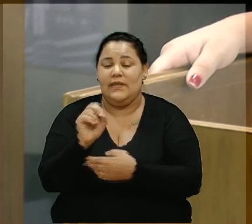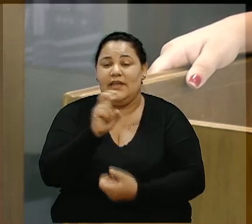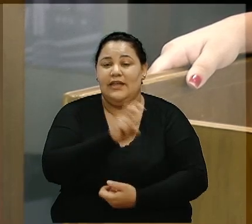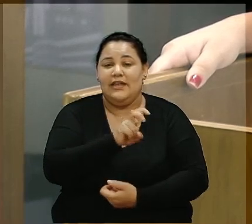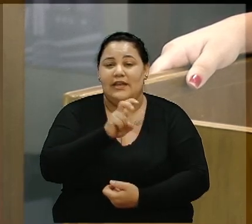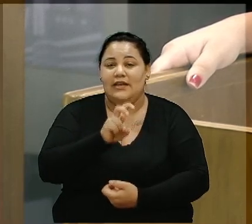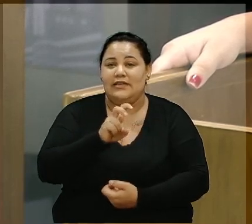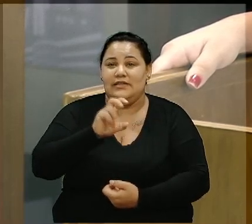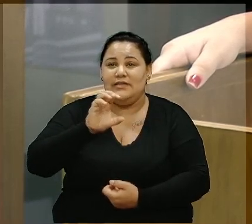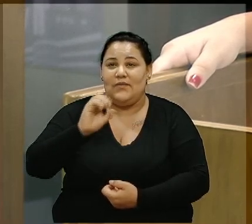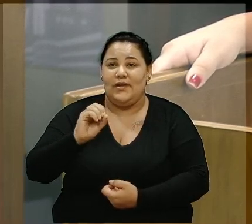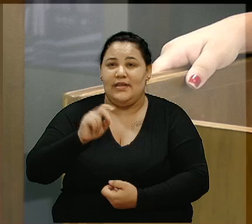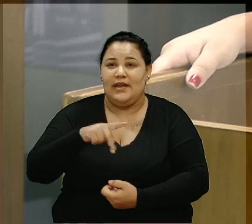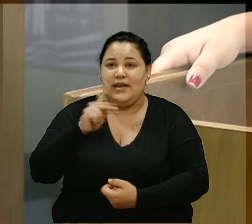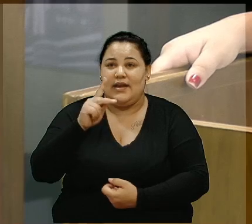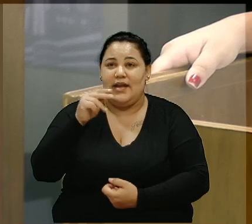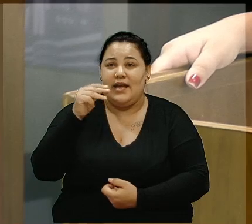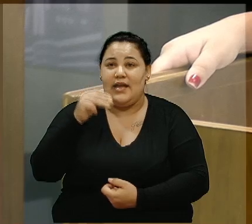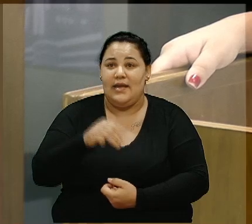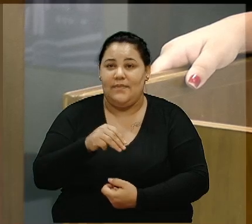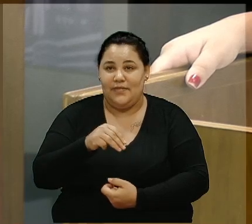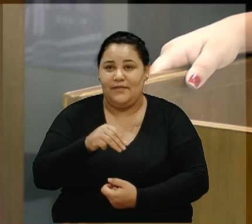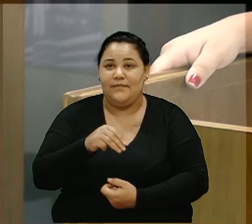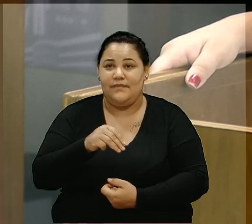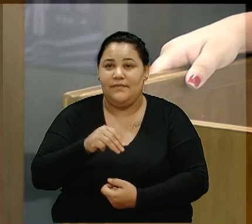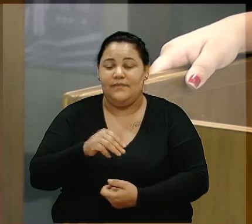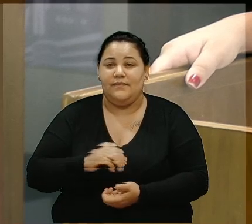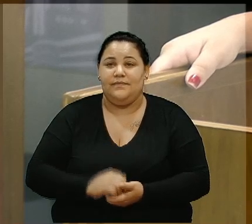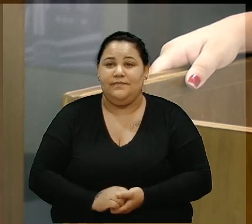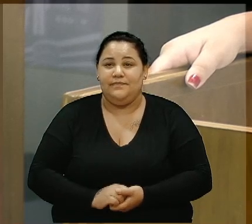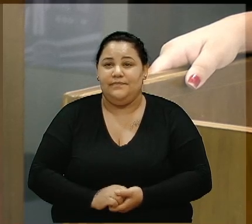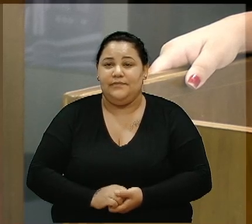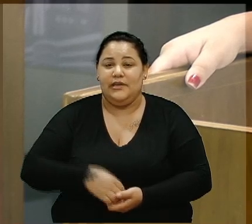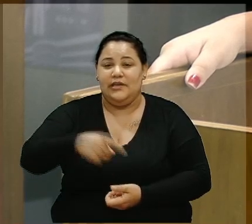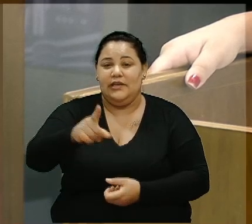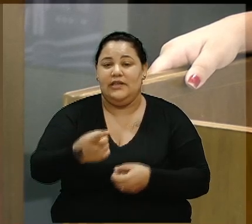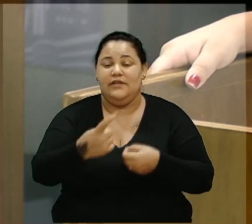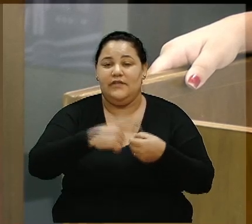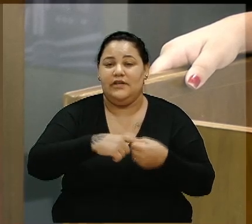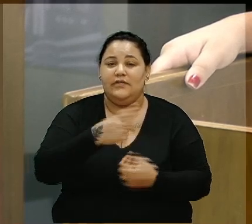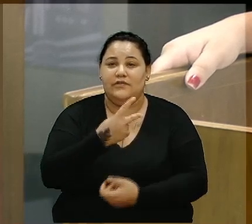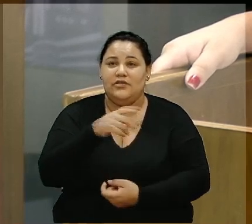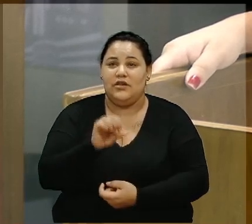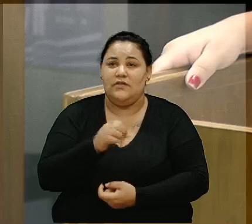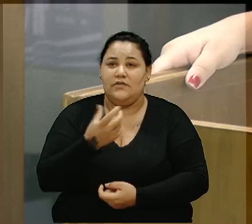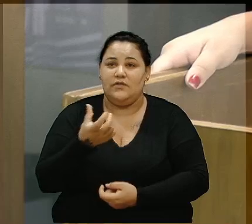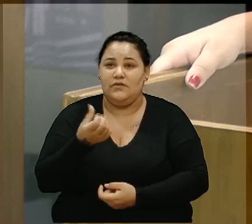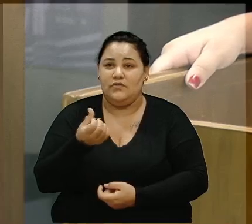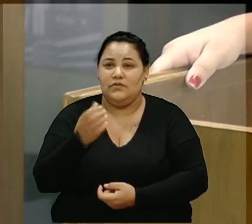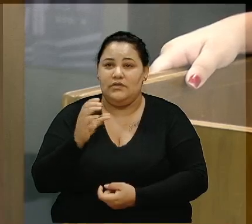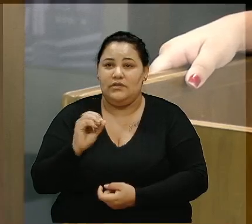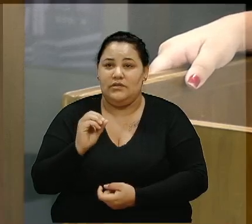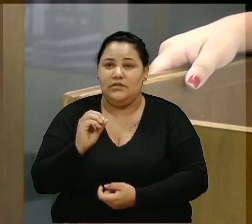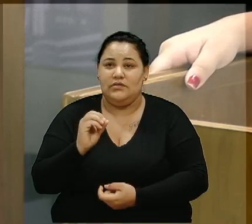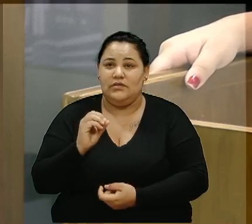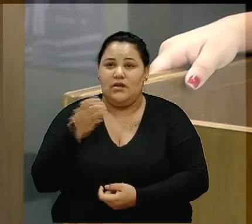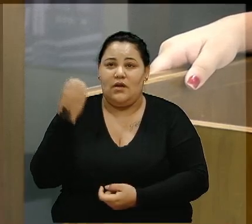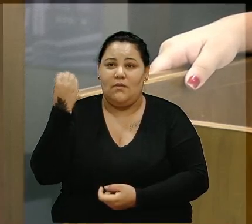550 quilômetros. 550 quilômetros, ida e volta, 29,60. E a Porto